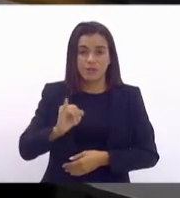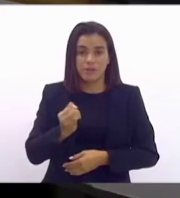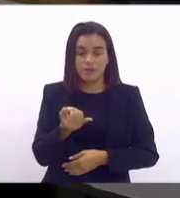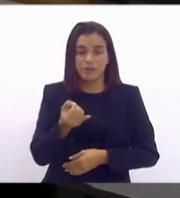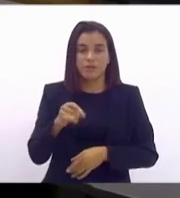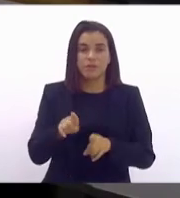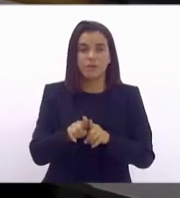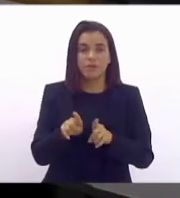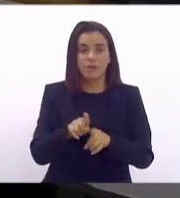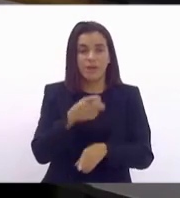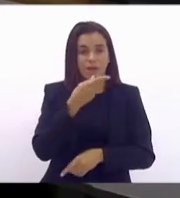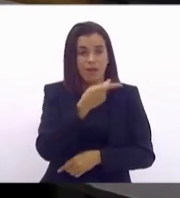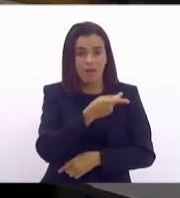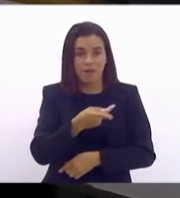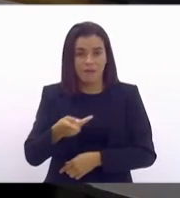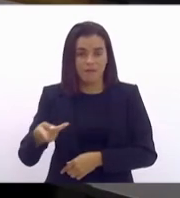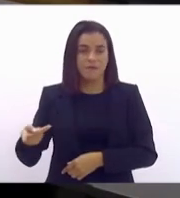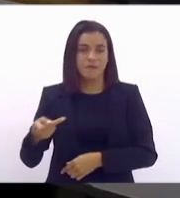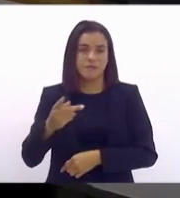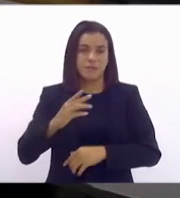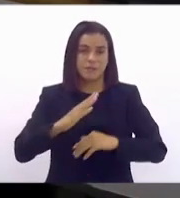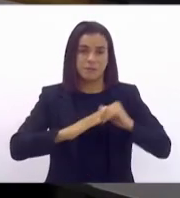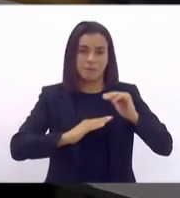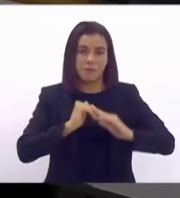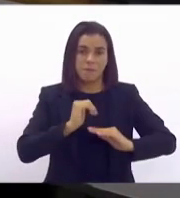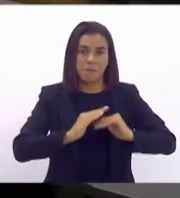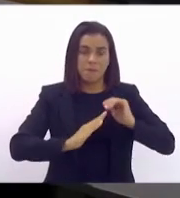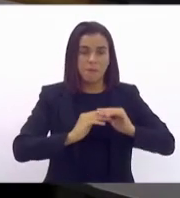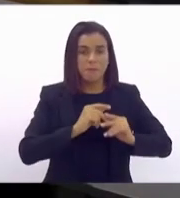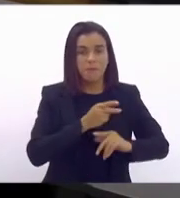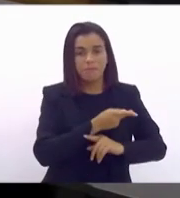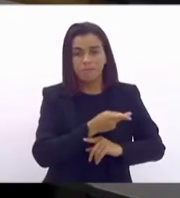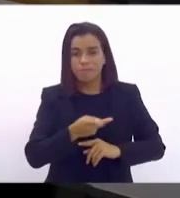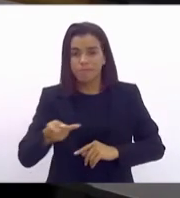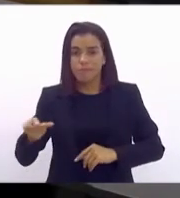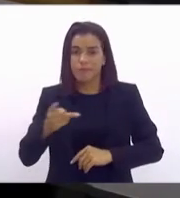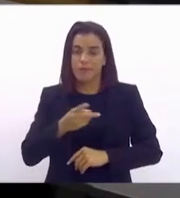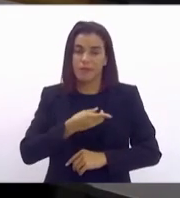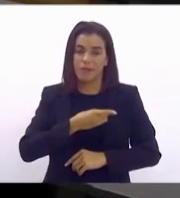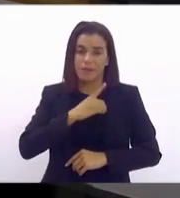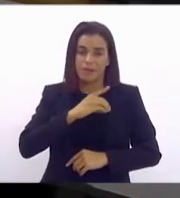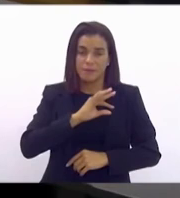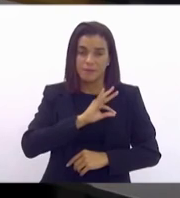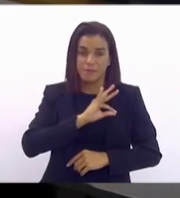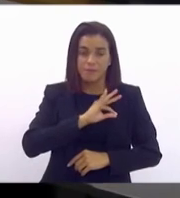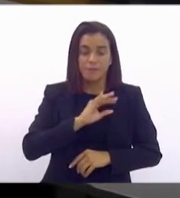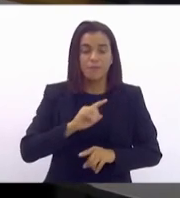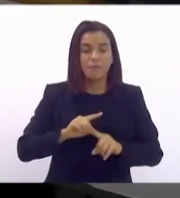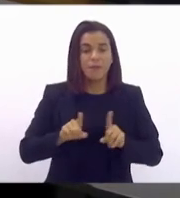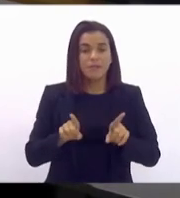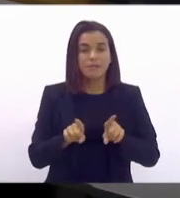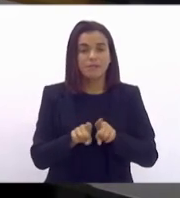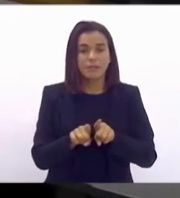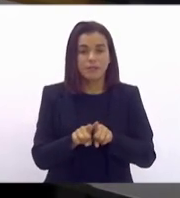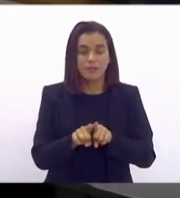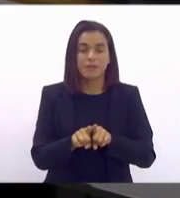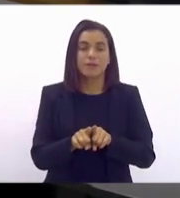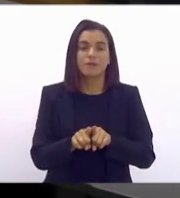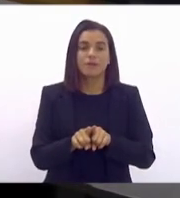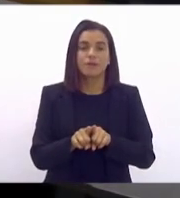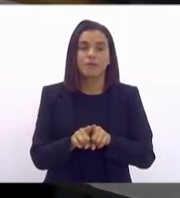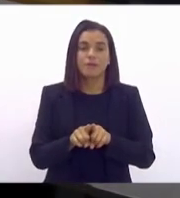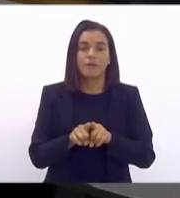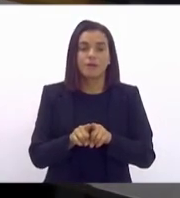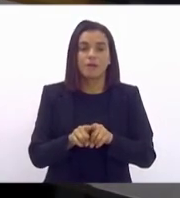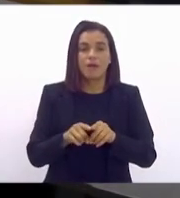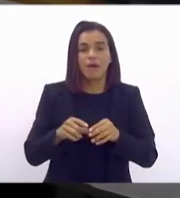a visita técnica que foi feita à Academia de Polícia... mas também levando em consideração a